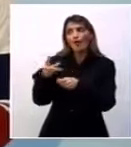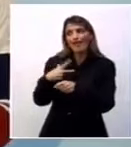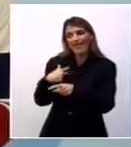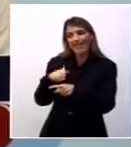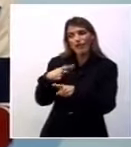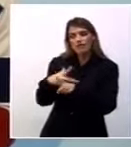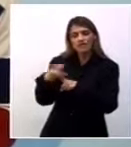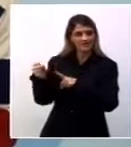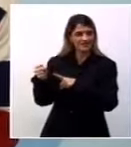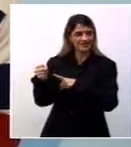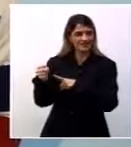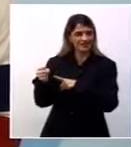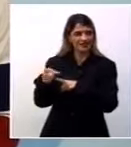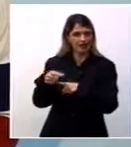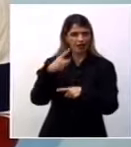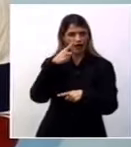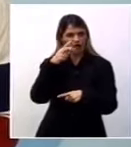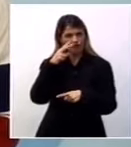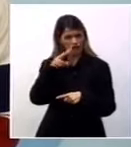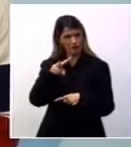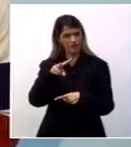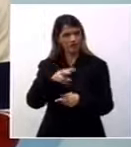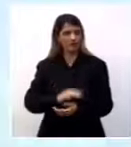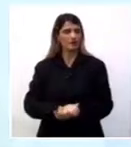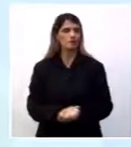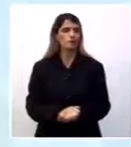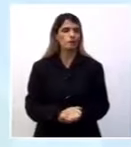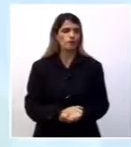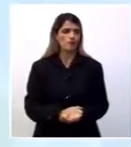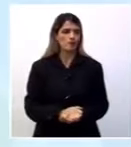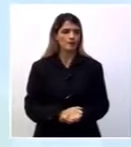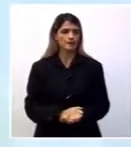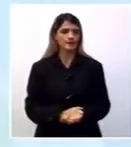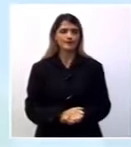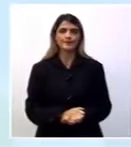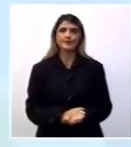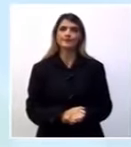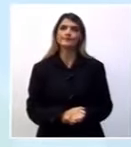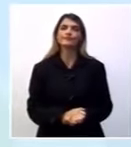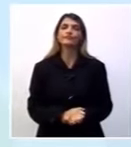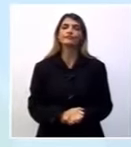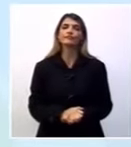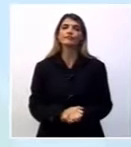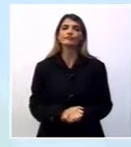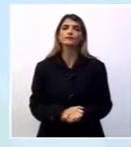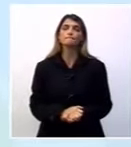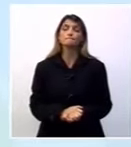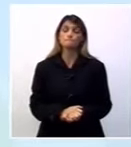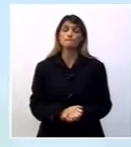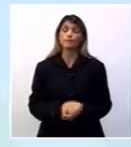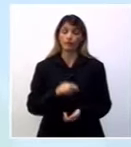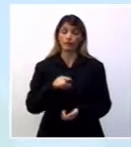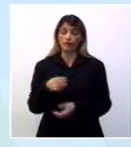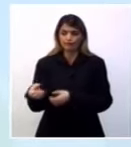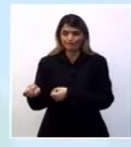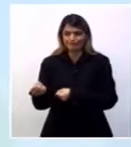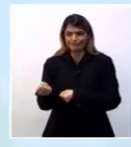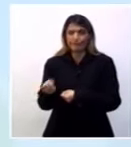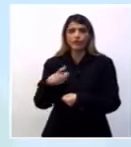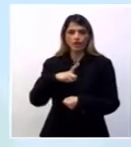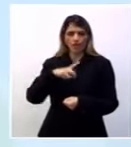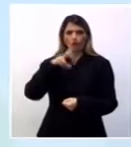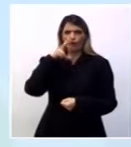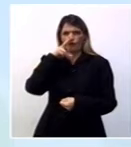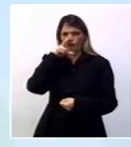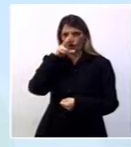Ok? Então vamos entender um pouquinho sobre o cabo de guerra? Pode fazer, por favor? É uma atividade que envolve força,